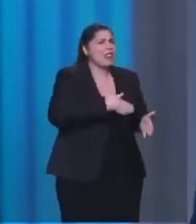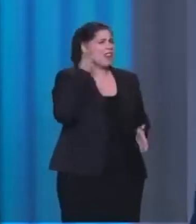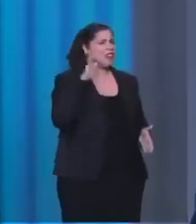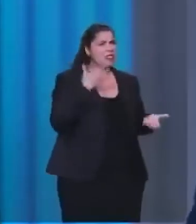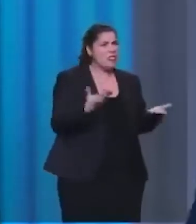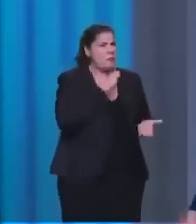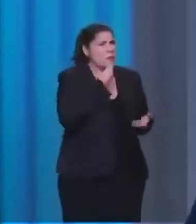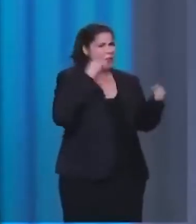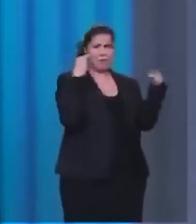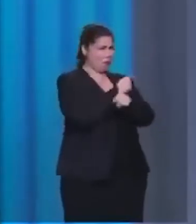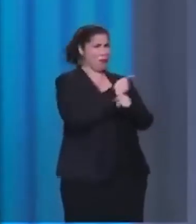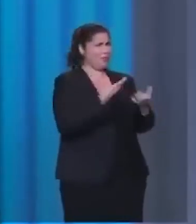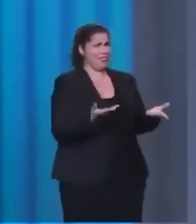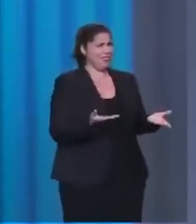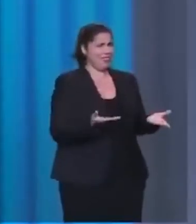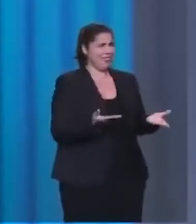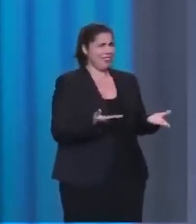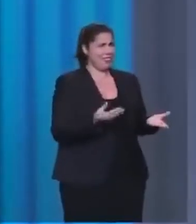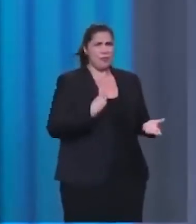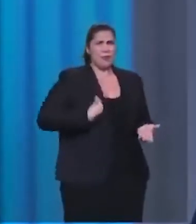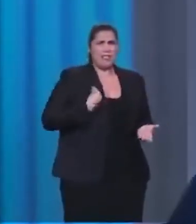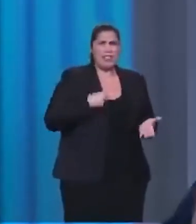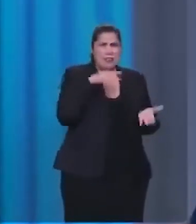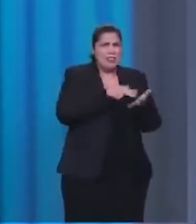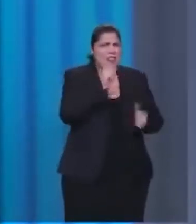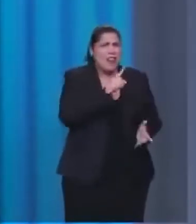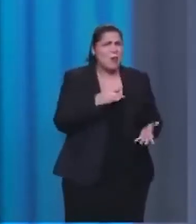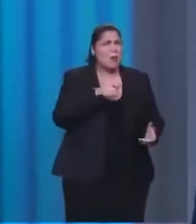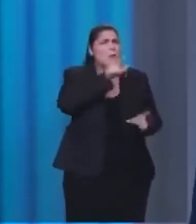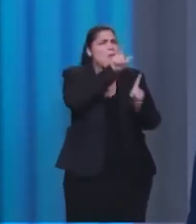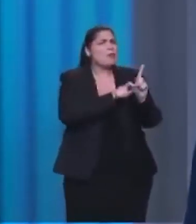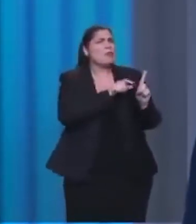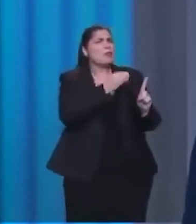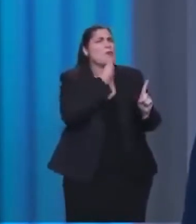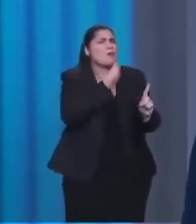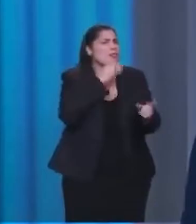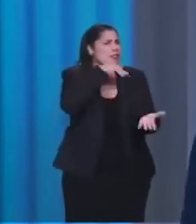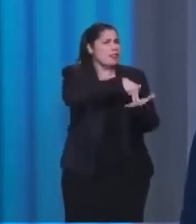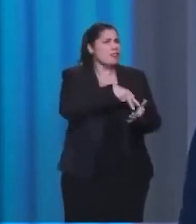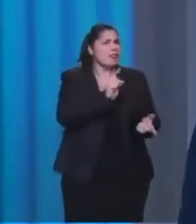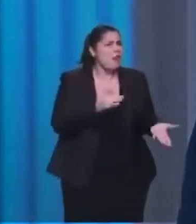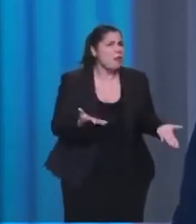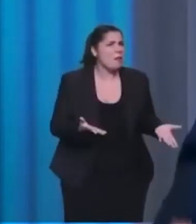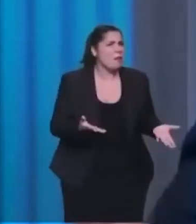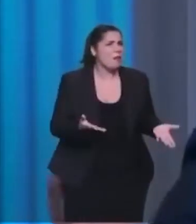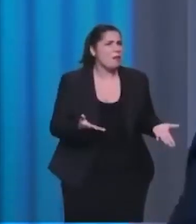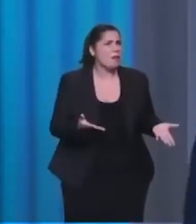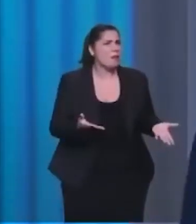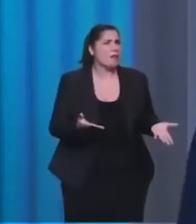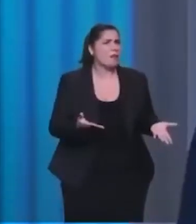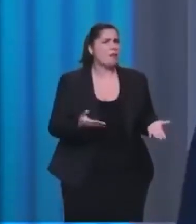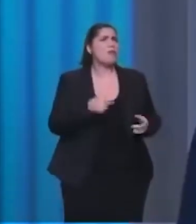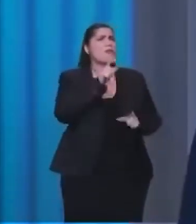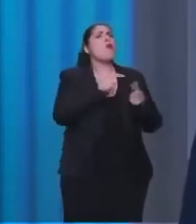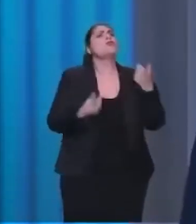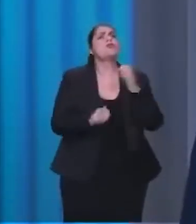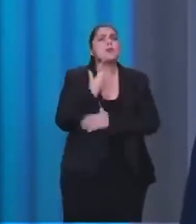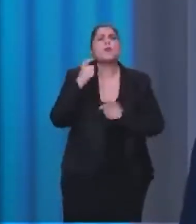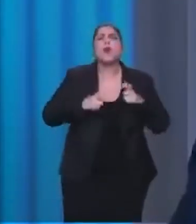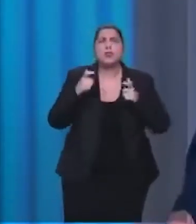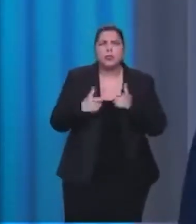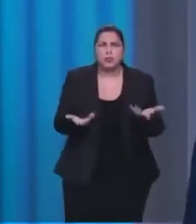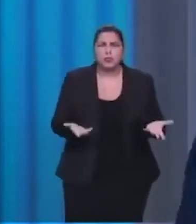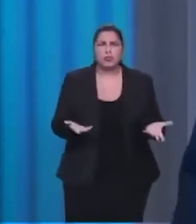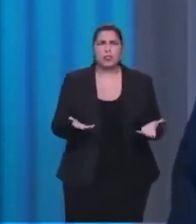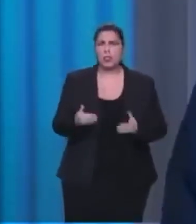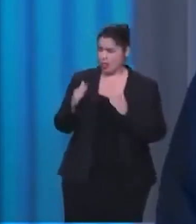candidato. Nem deveria se apresentar. Sou eu, senhor? Você nem deveria se apresentar. Da onde você veio? Da